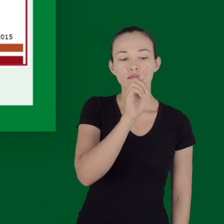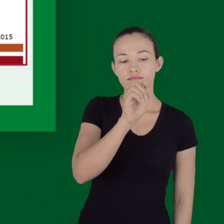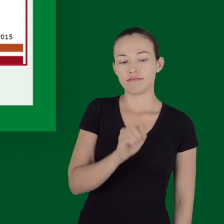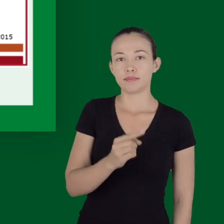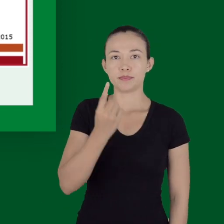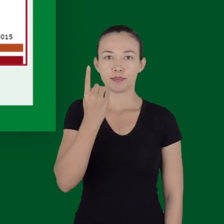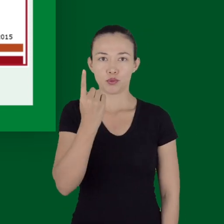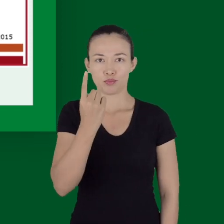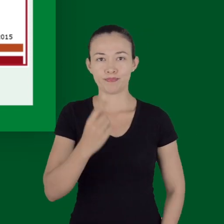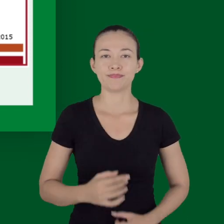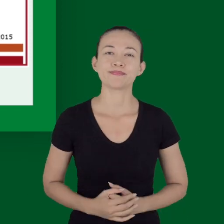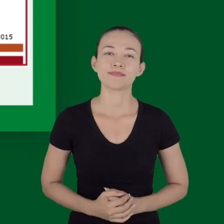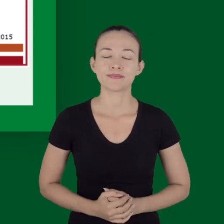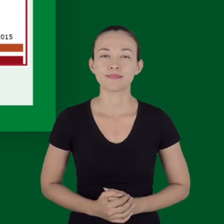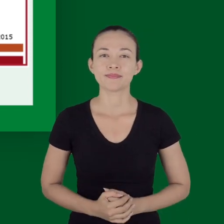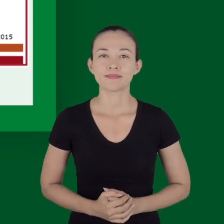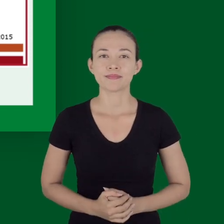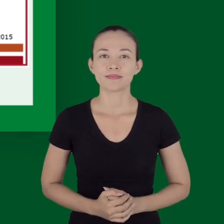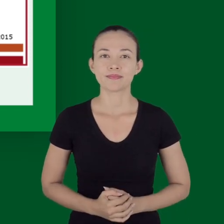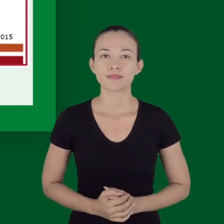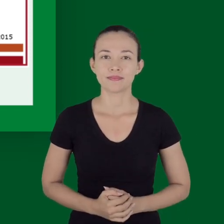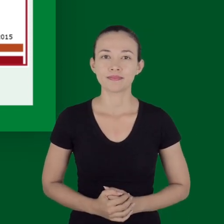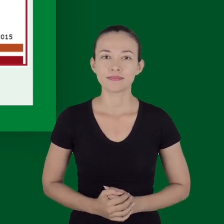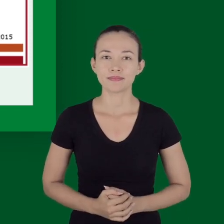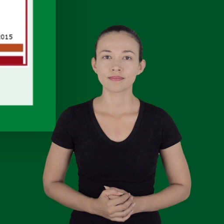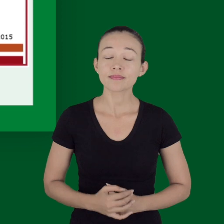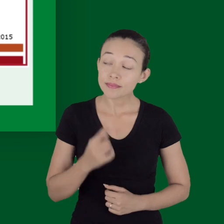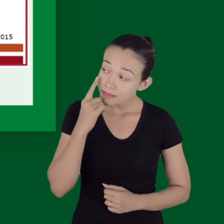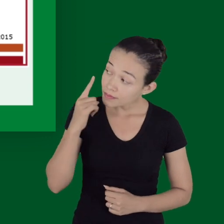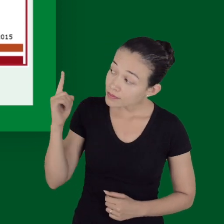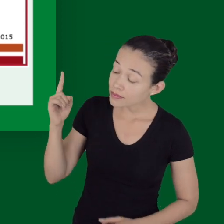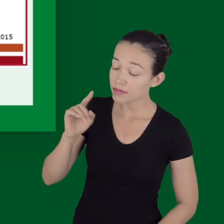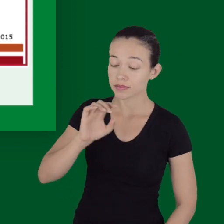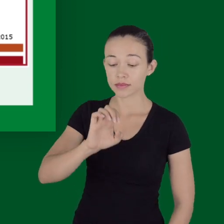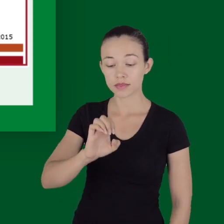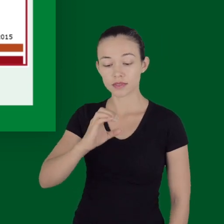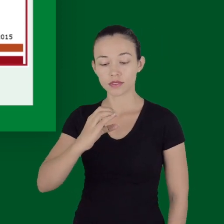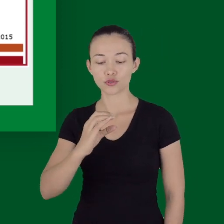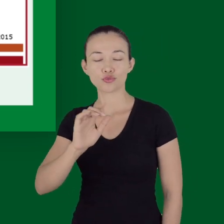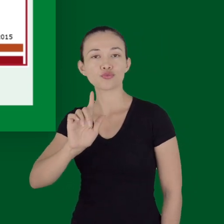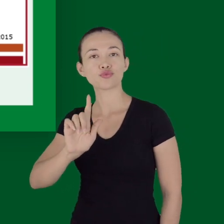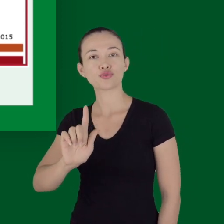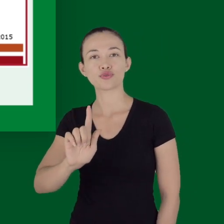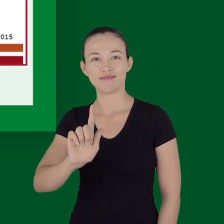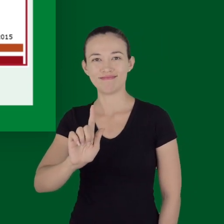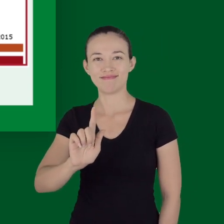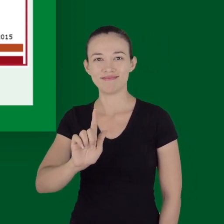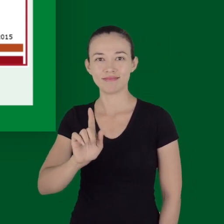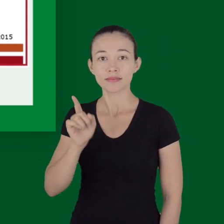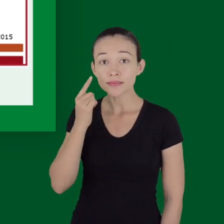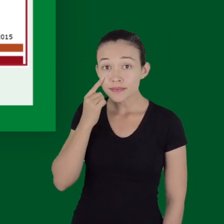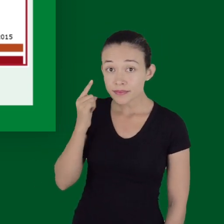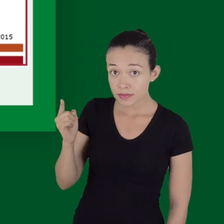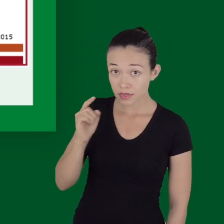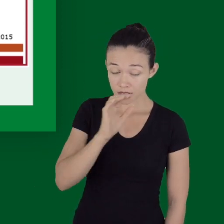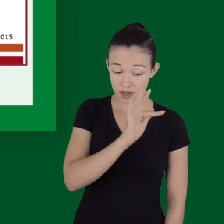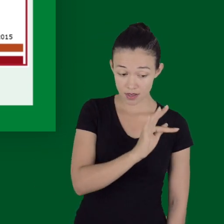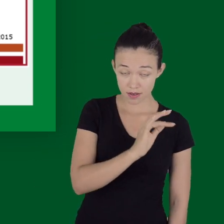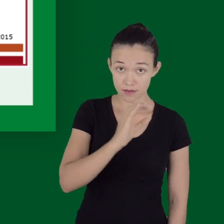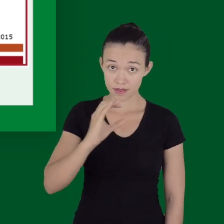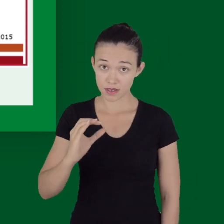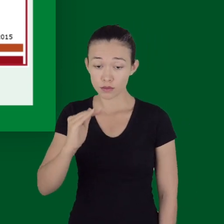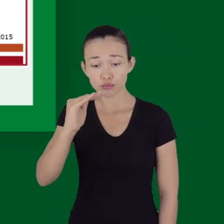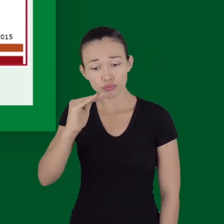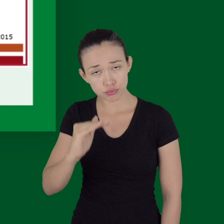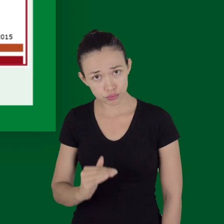P que conduz e uma P que bloqueia. Aqui um exemplo de eletro completo, né, que a gente consegue ver que a